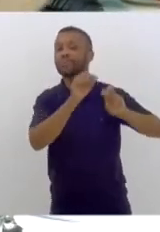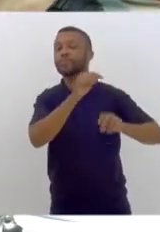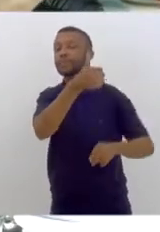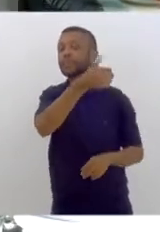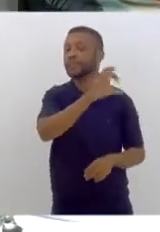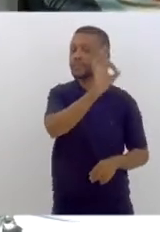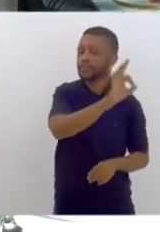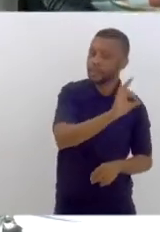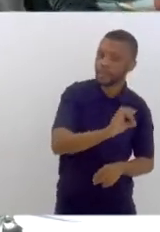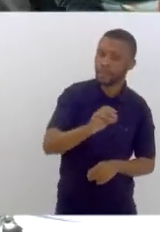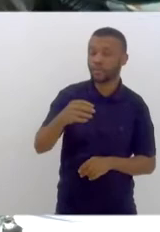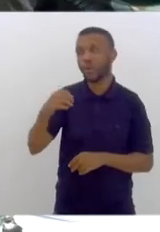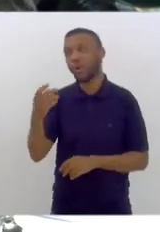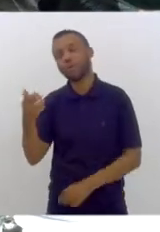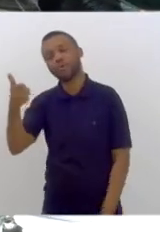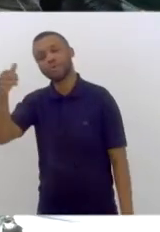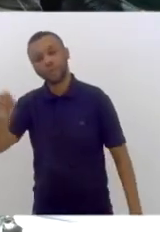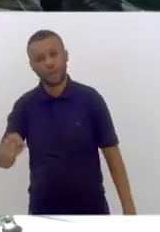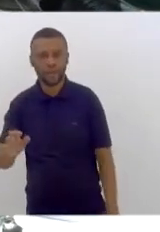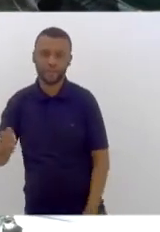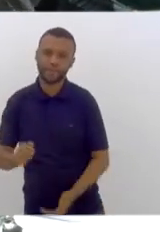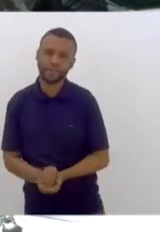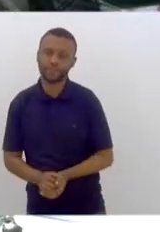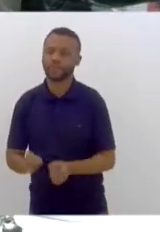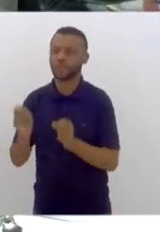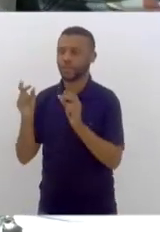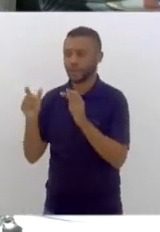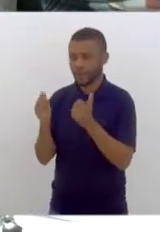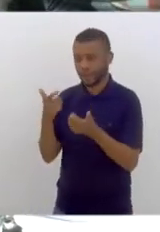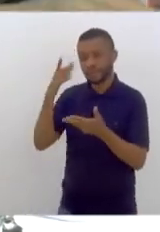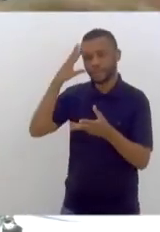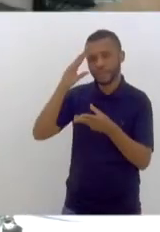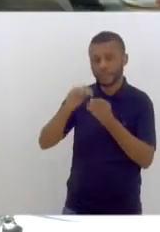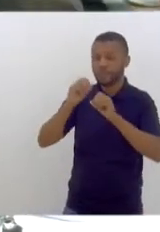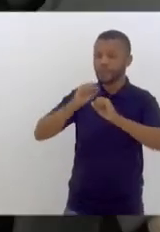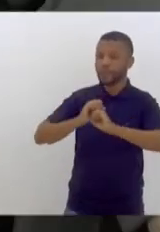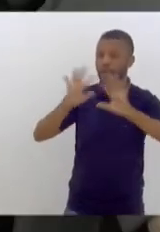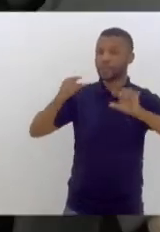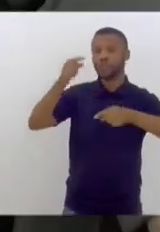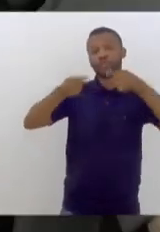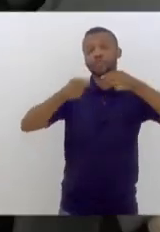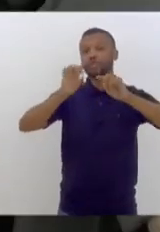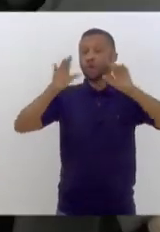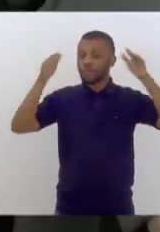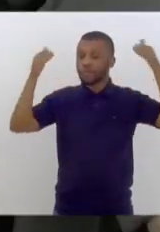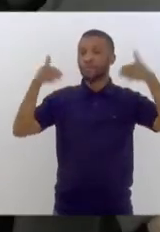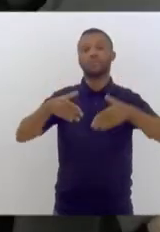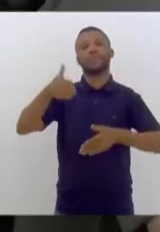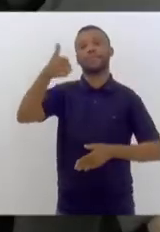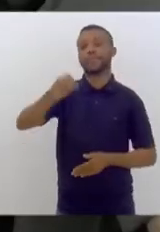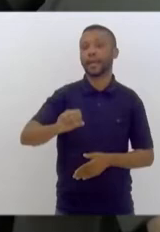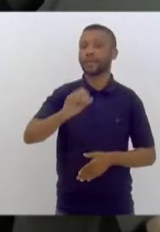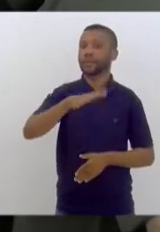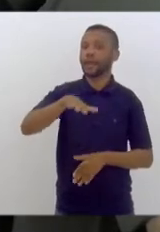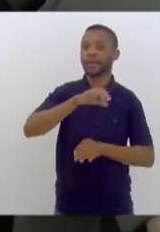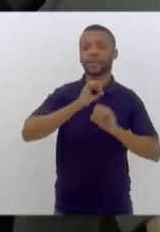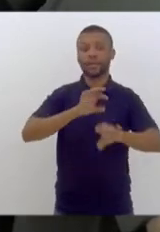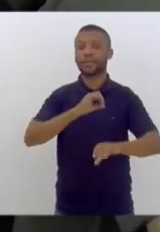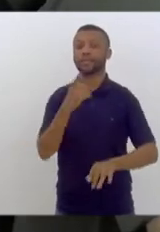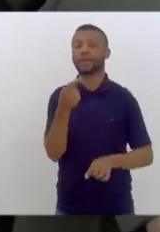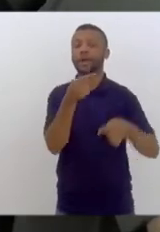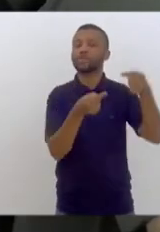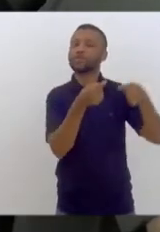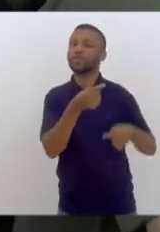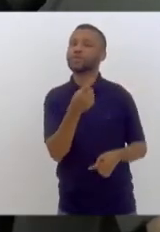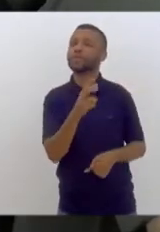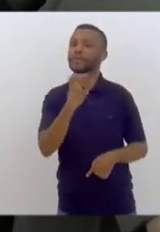questão de condução. Perfeito, presidente. Se essa metodologia, então, eu tinha entendido que a gente ia discutir só os 10 da educação. Se a gente for discutir, então,